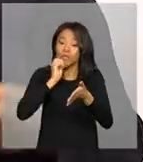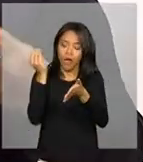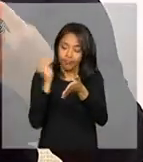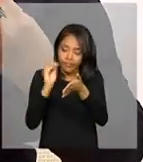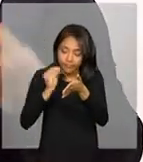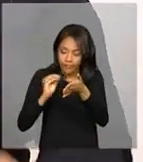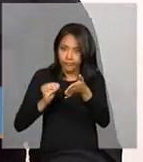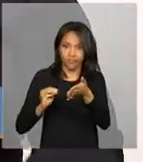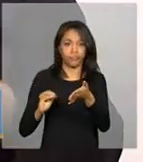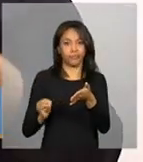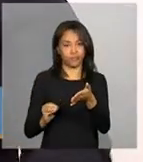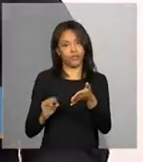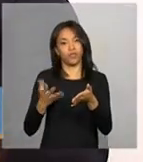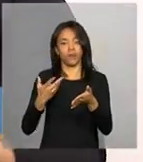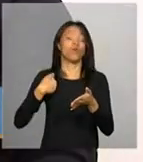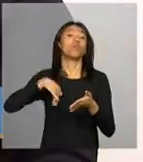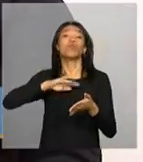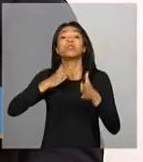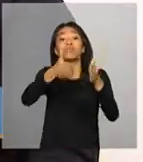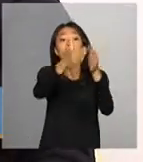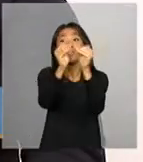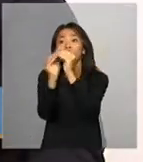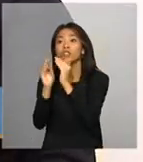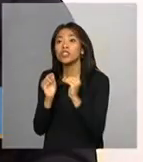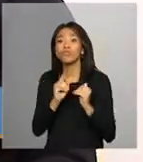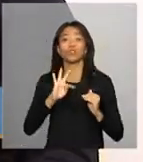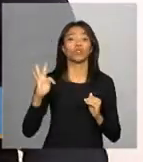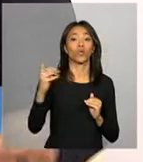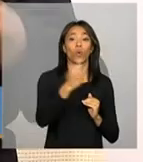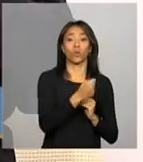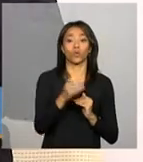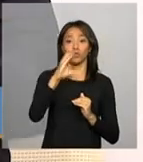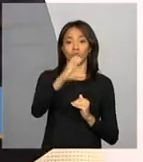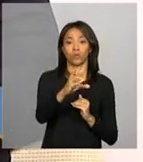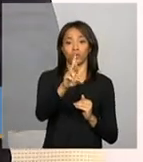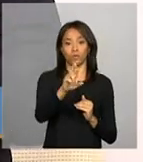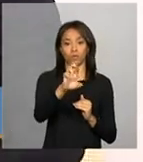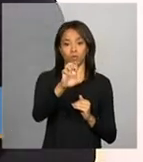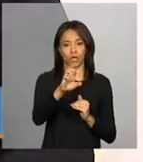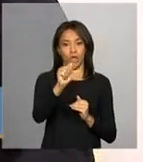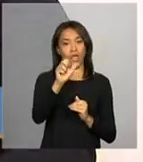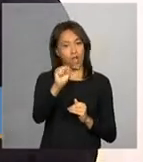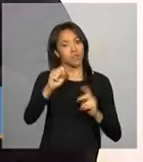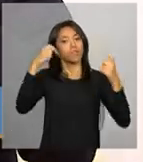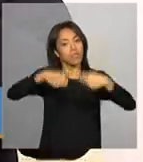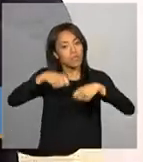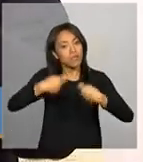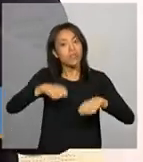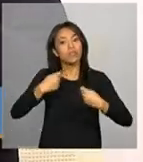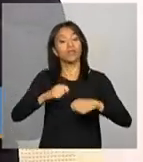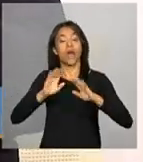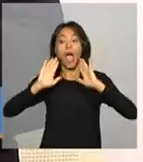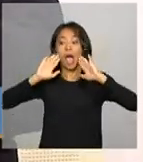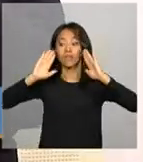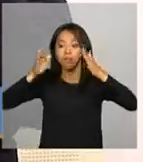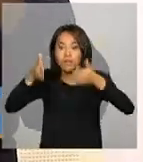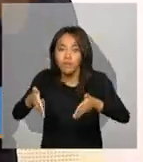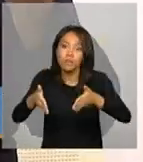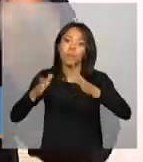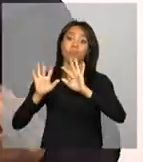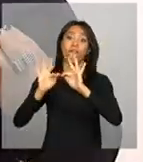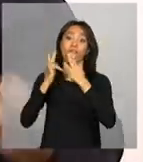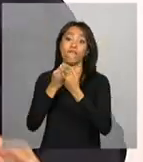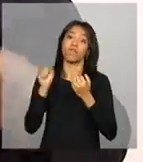né então nós colocamos que todos os credos devem sim atender as famílias que têm violência dentro